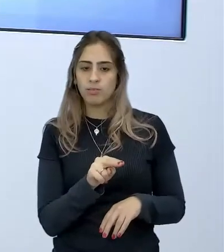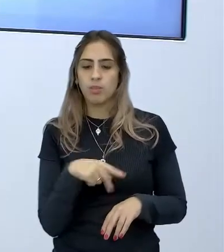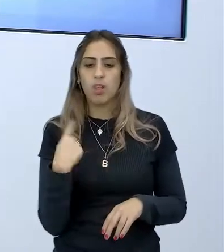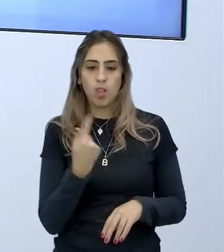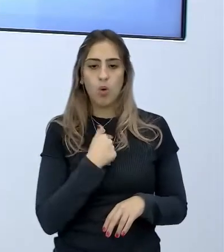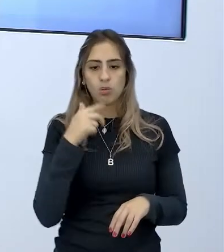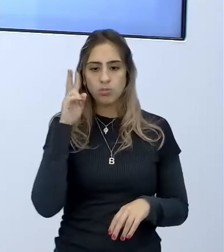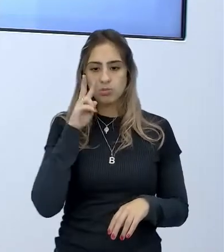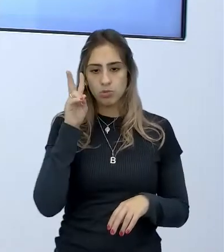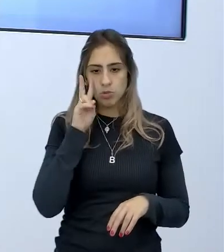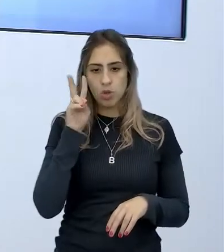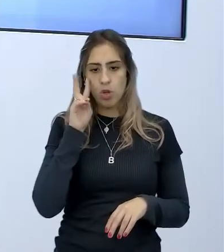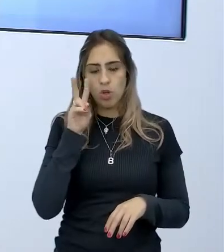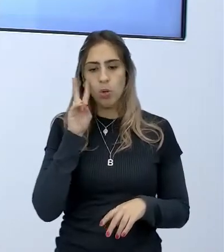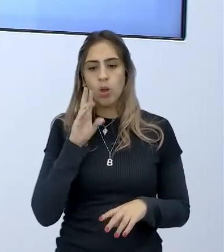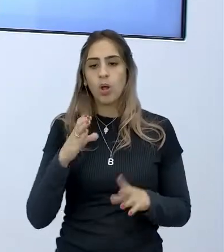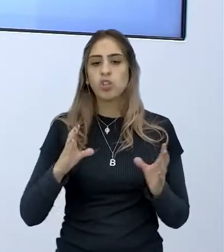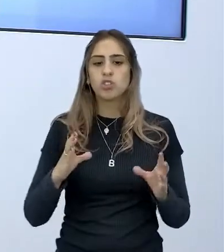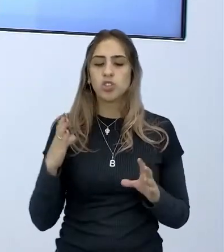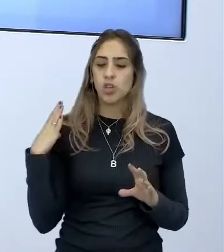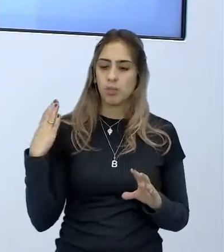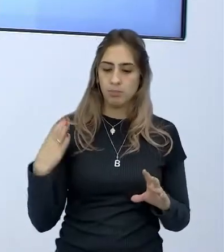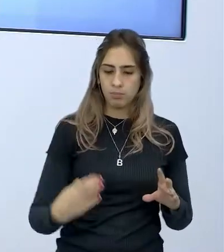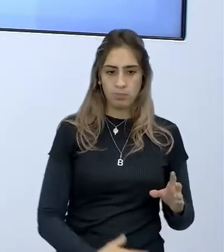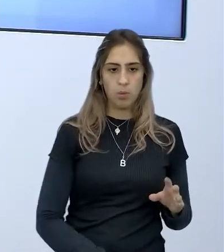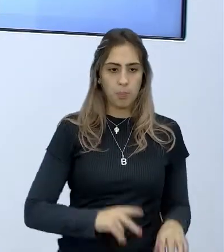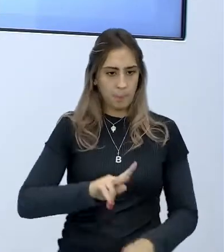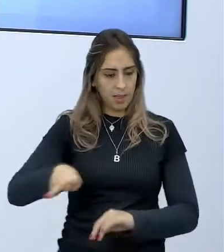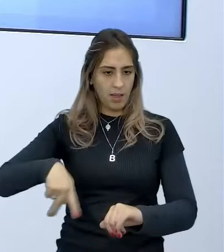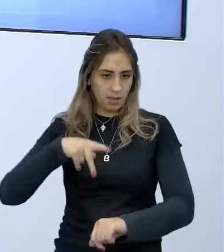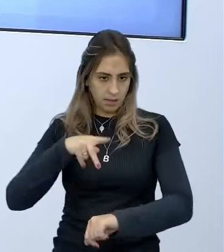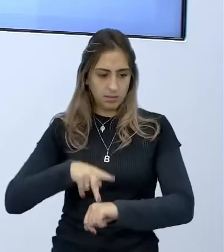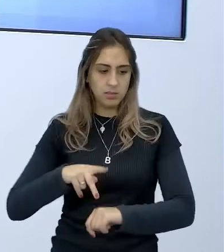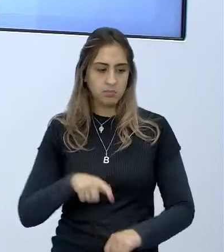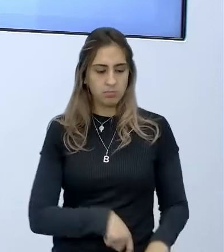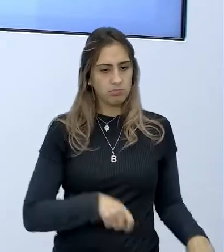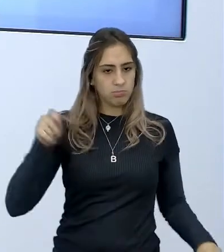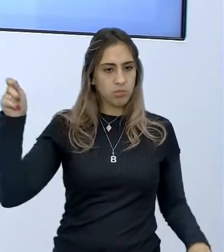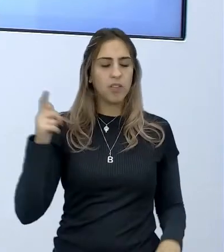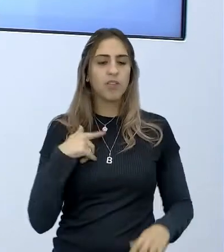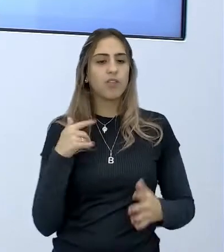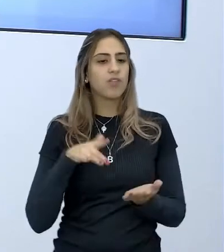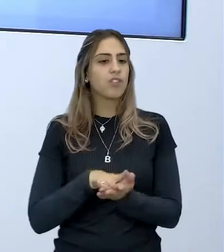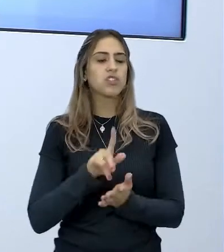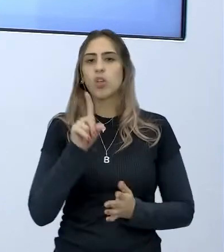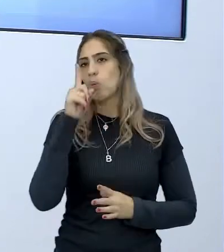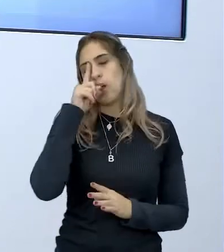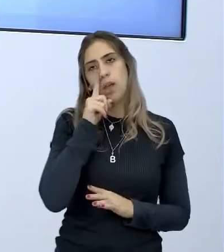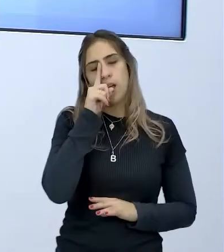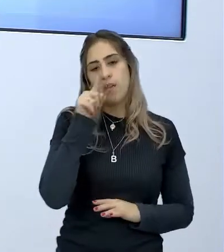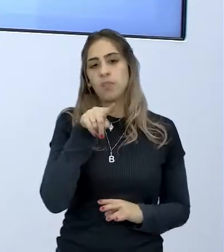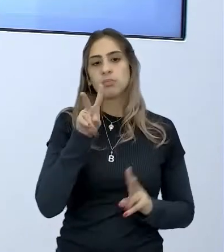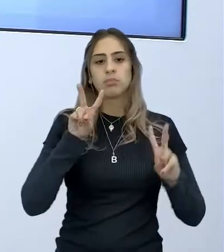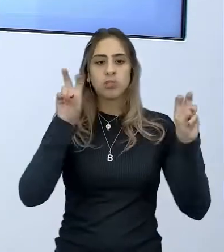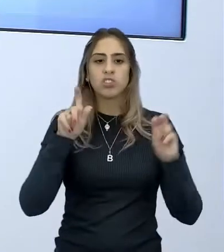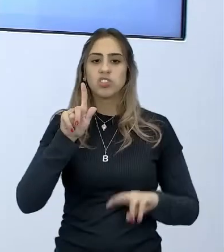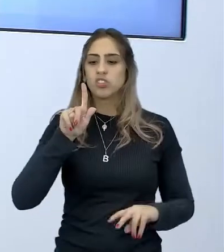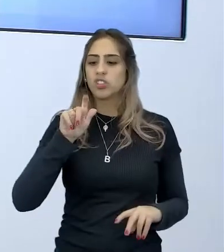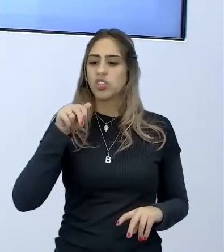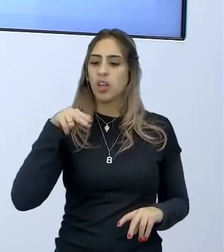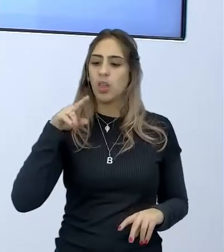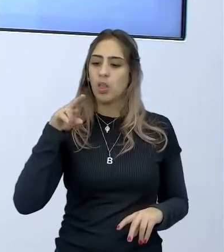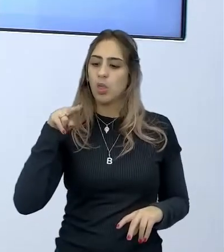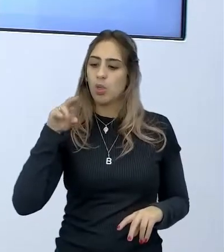nossa história, né, de colonização e fingir que não é grave a questão do genocídio